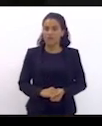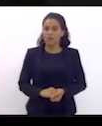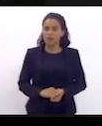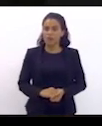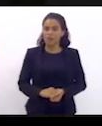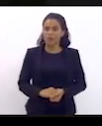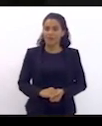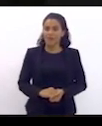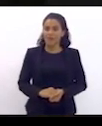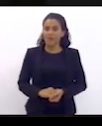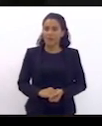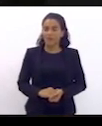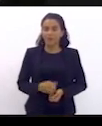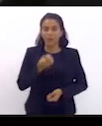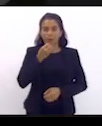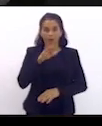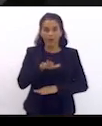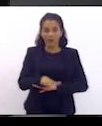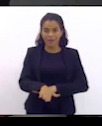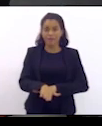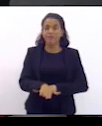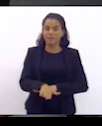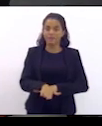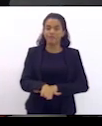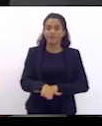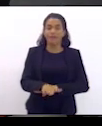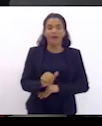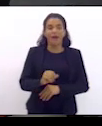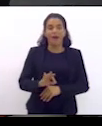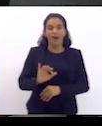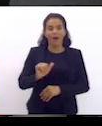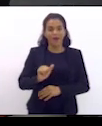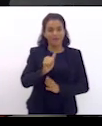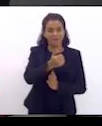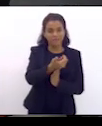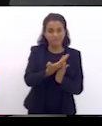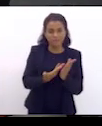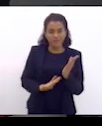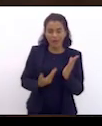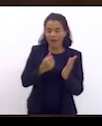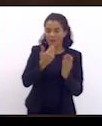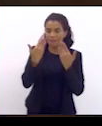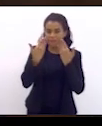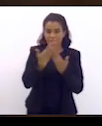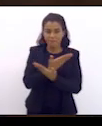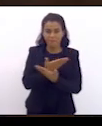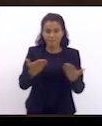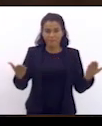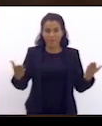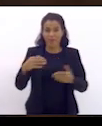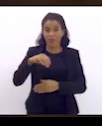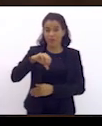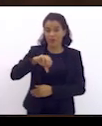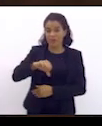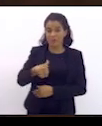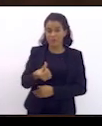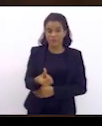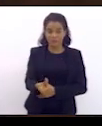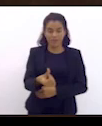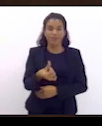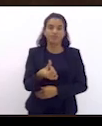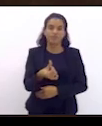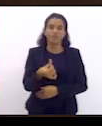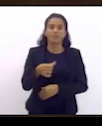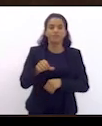anterior Boa tarde a todos e a todas a ata reflete com exatidão ocorrido na 96ª sessão